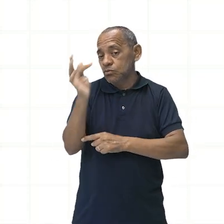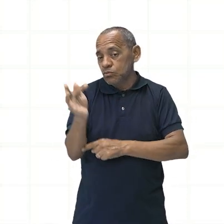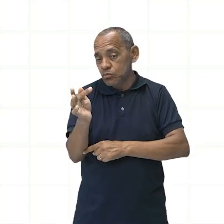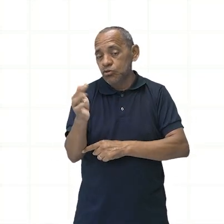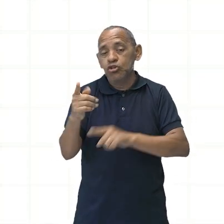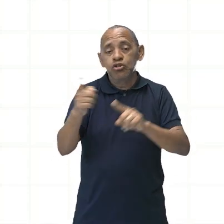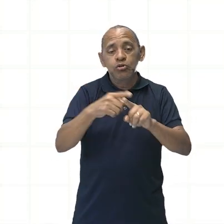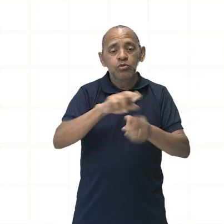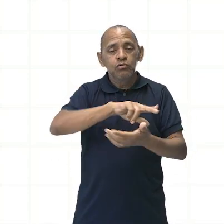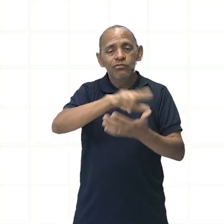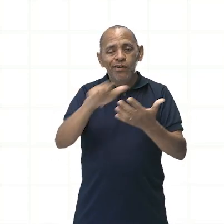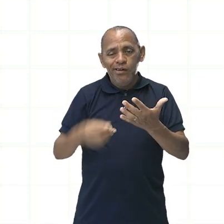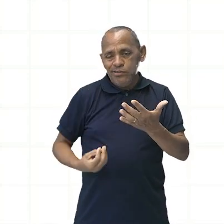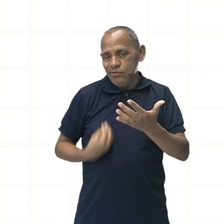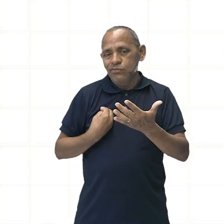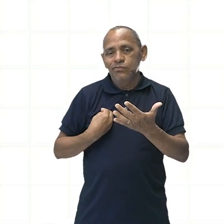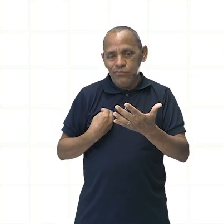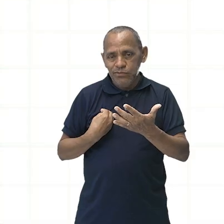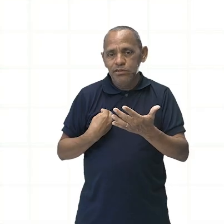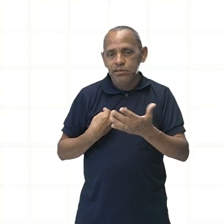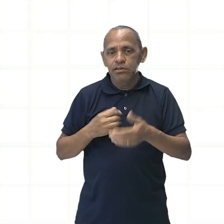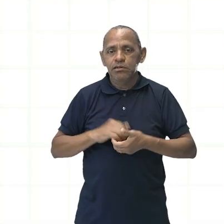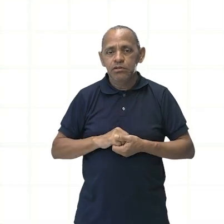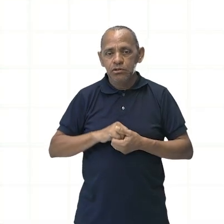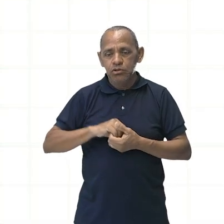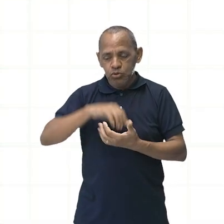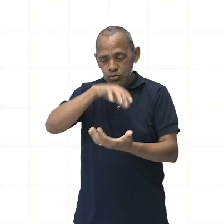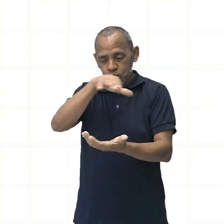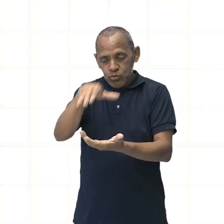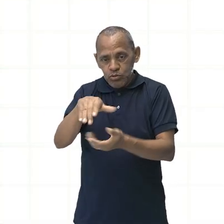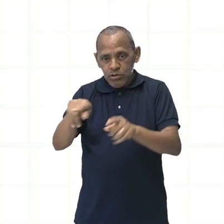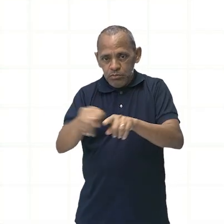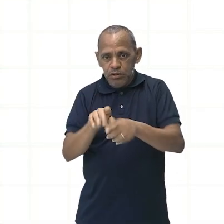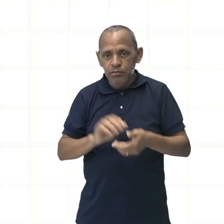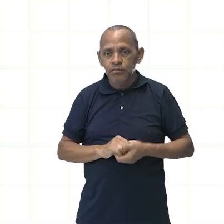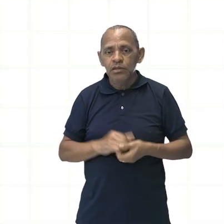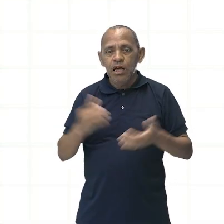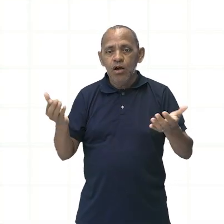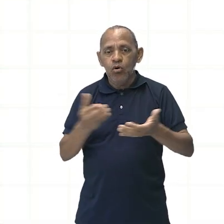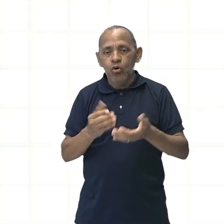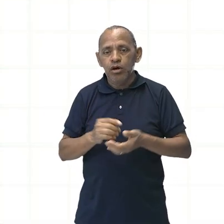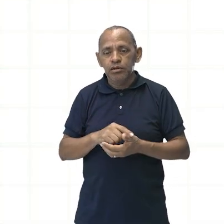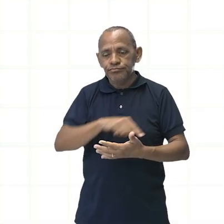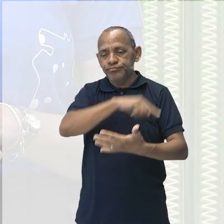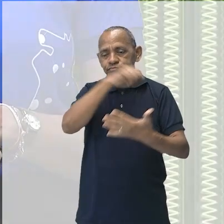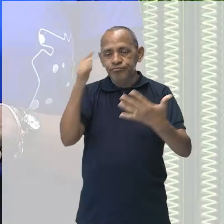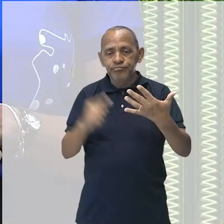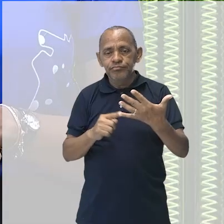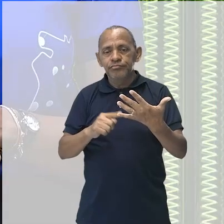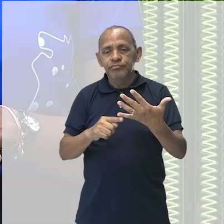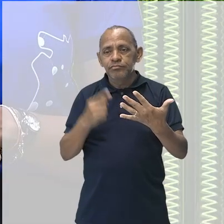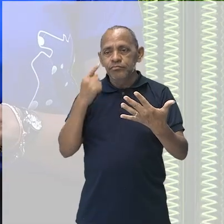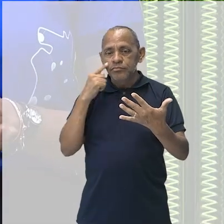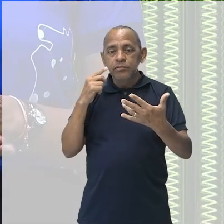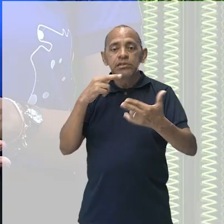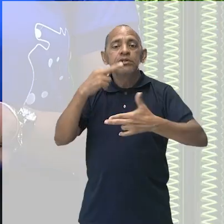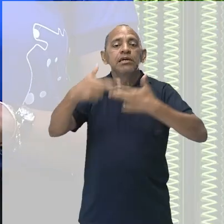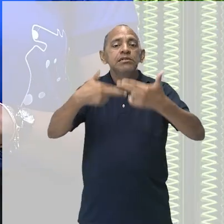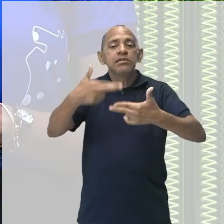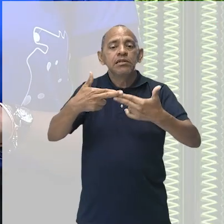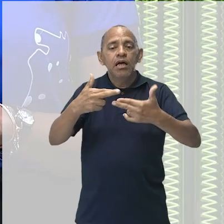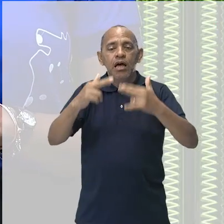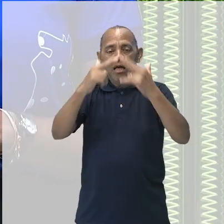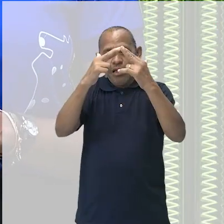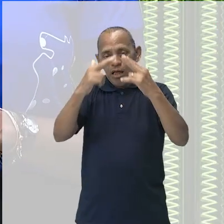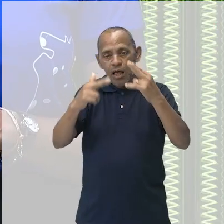de vida que habitam o nosso planeta. E agora, vamos ao nosso próximo R, reciclar? O